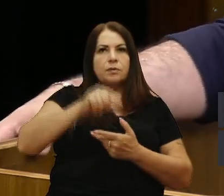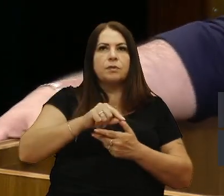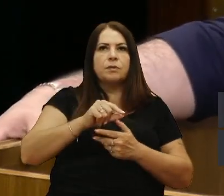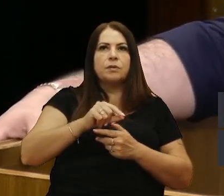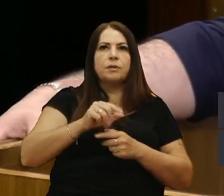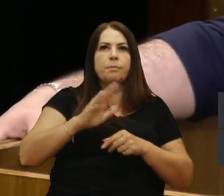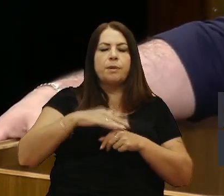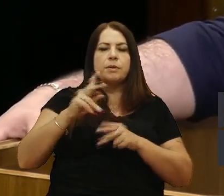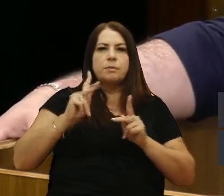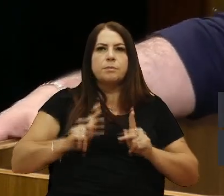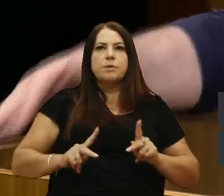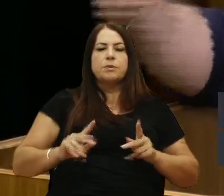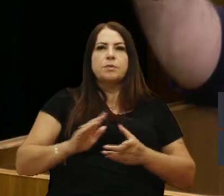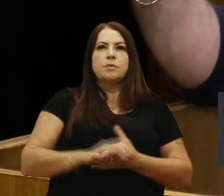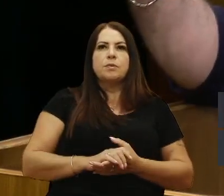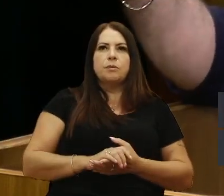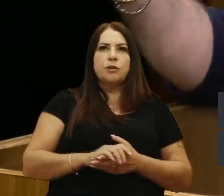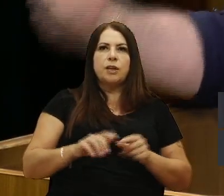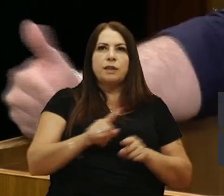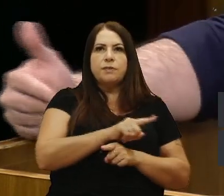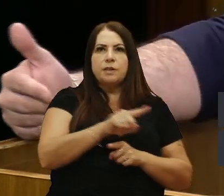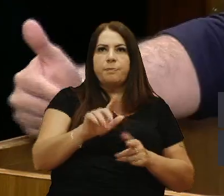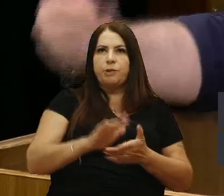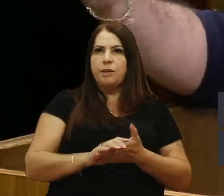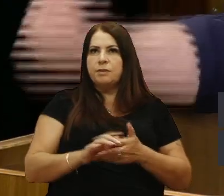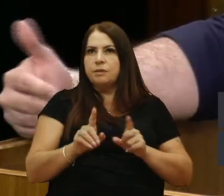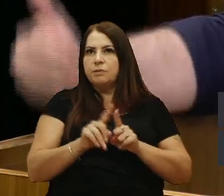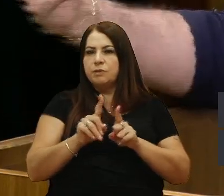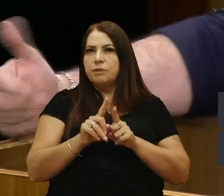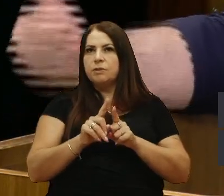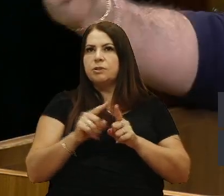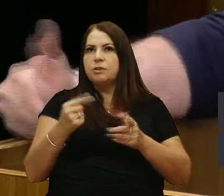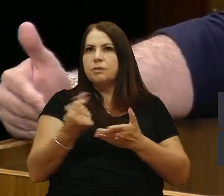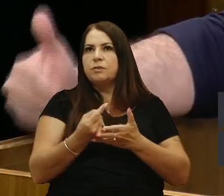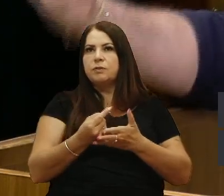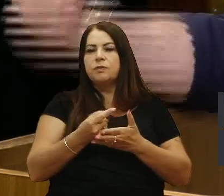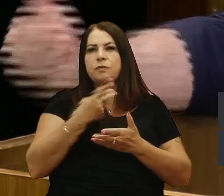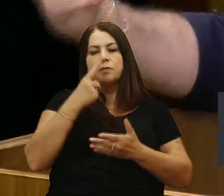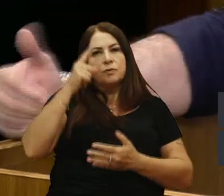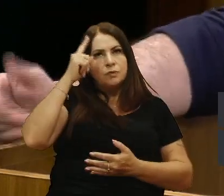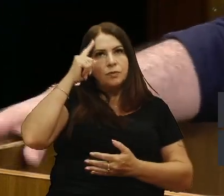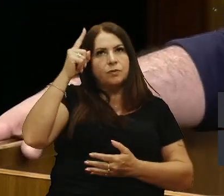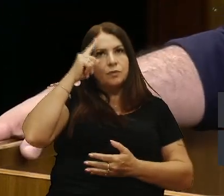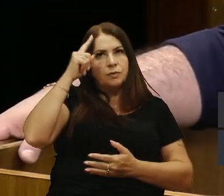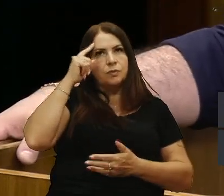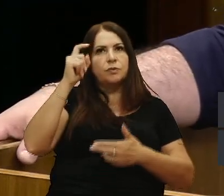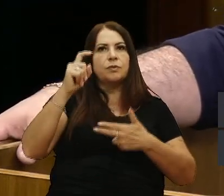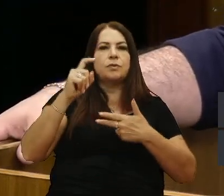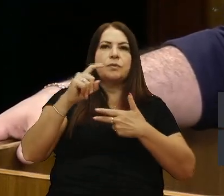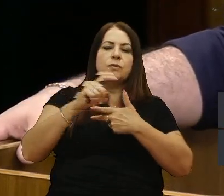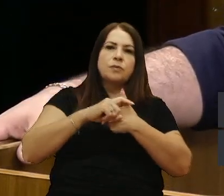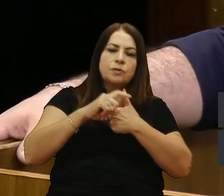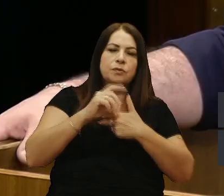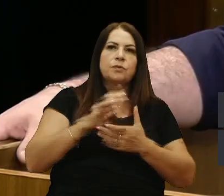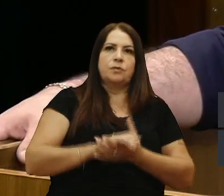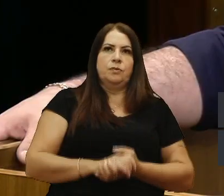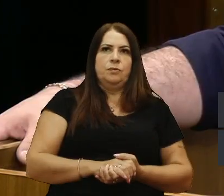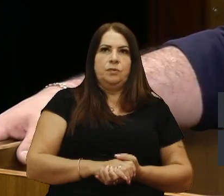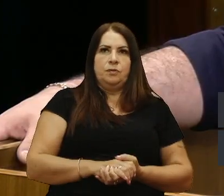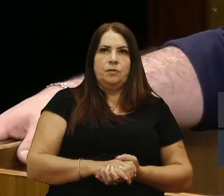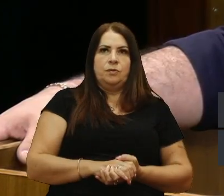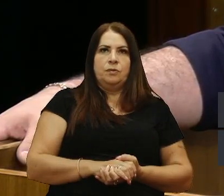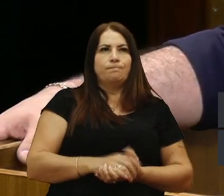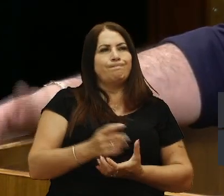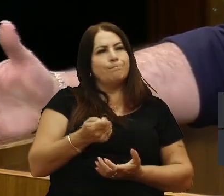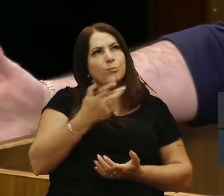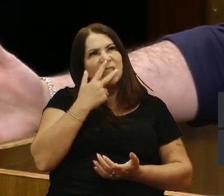de efetivo. Eu estou falando todo santo dia para o Executivo. Mas